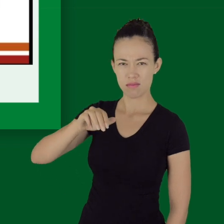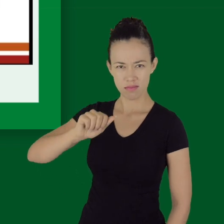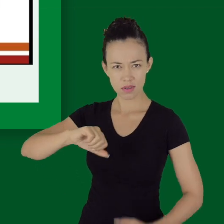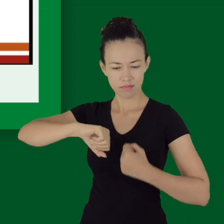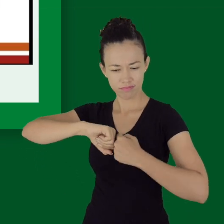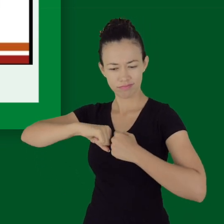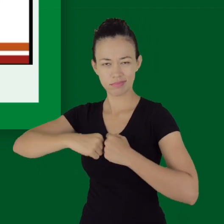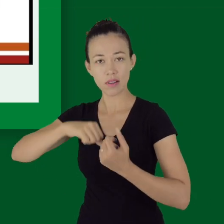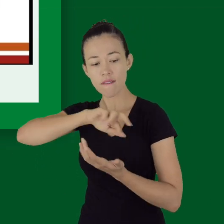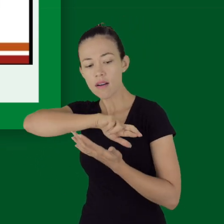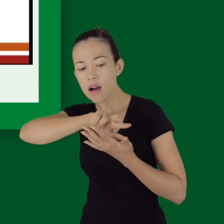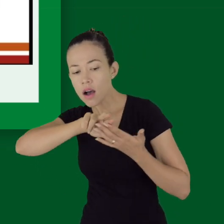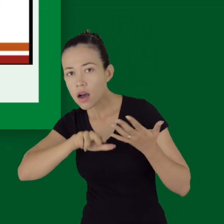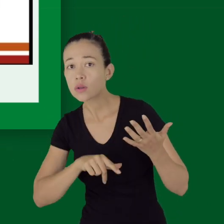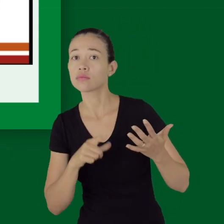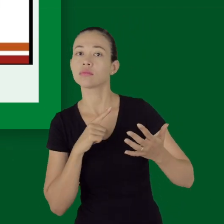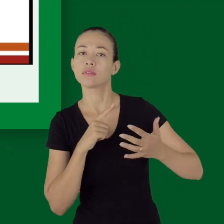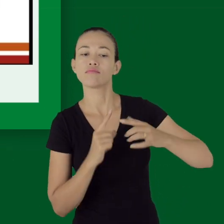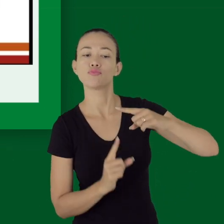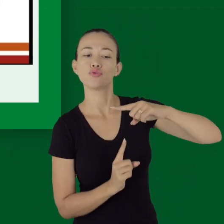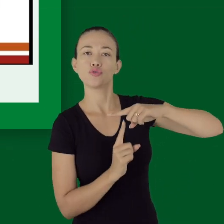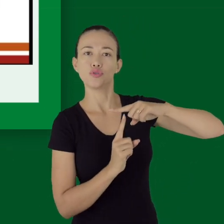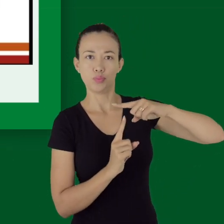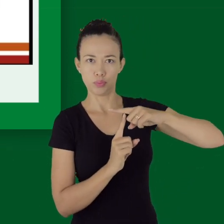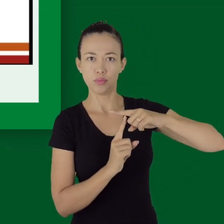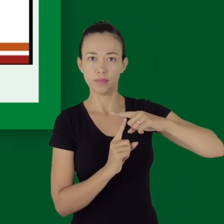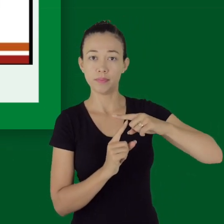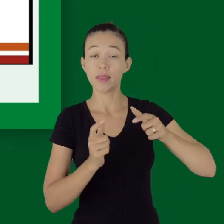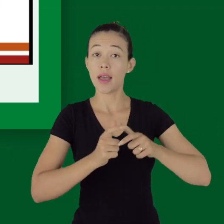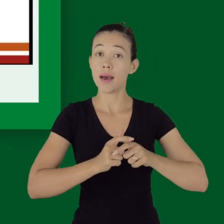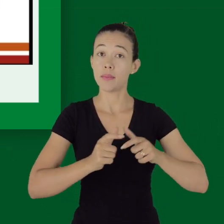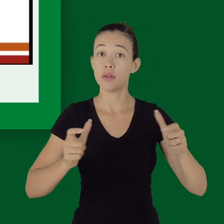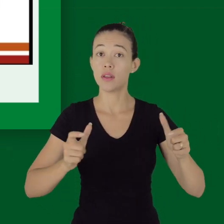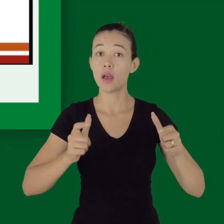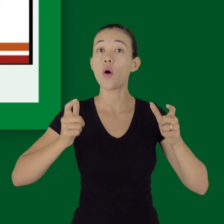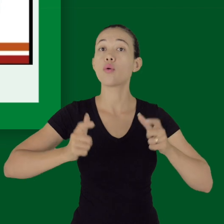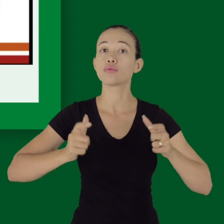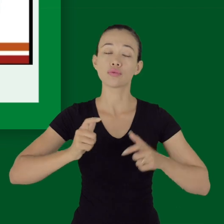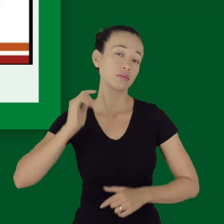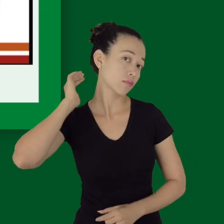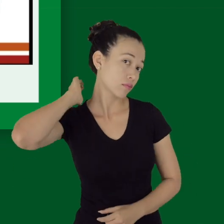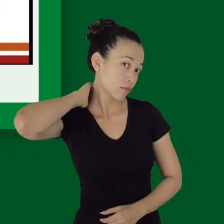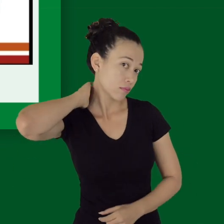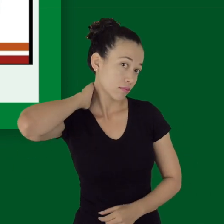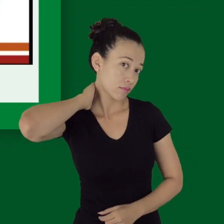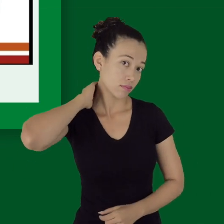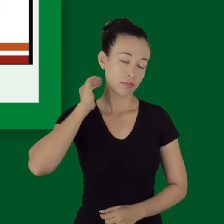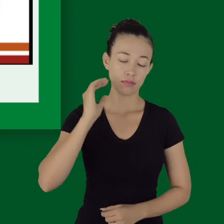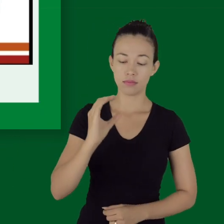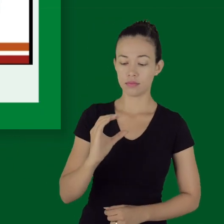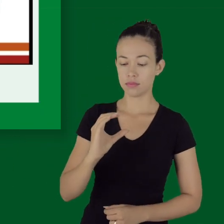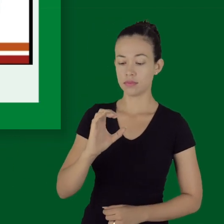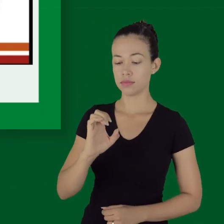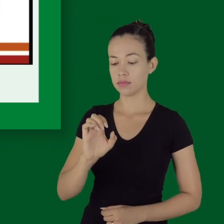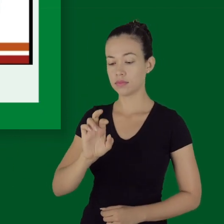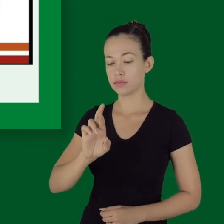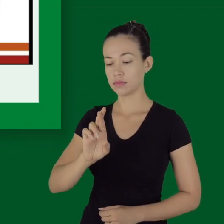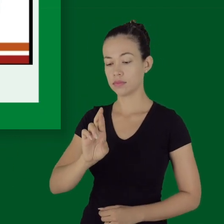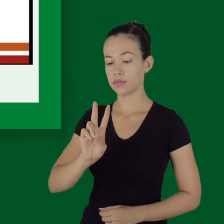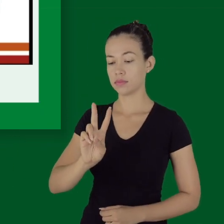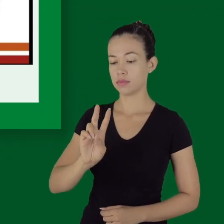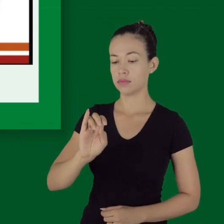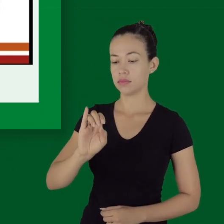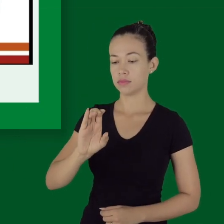Principalmente dentro da transição toracolombar que a gente vai entender aqui. E uma associação importante é a maioria dos